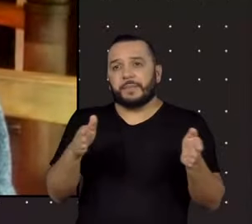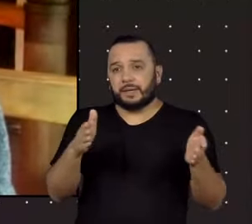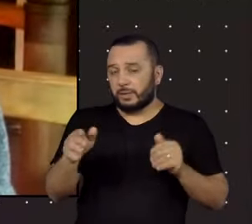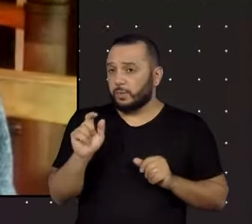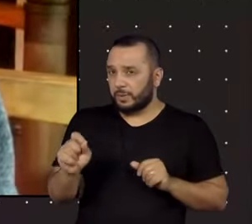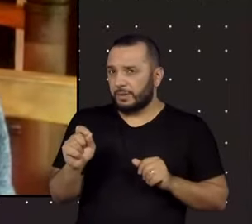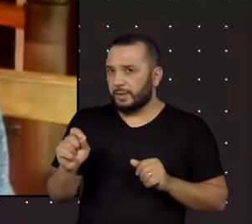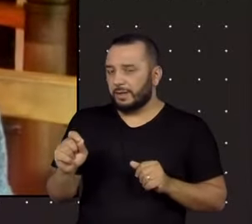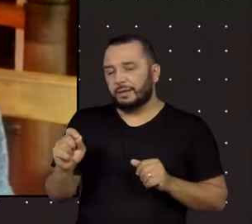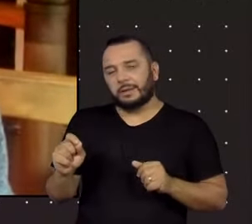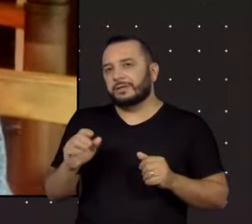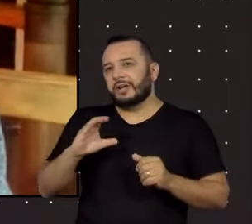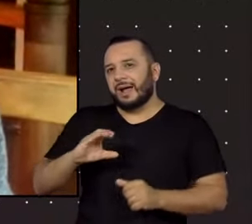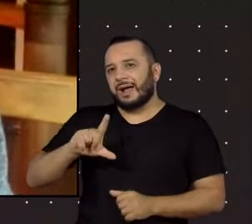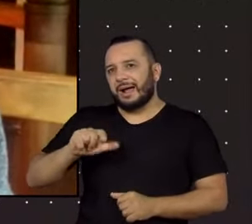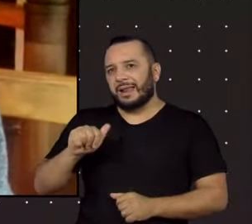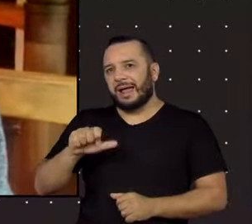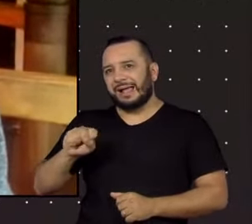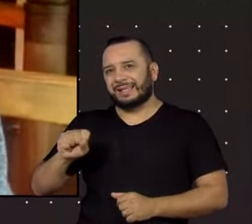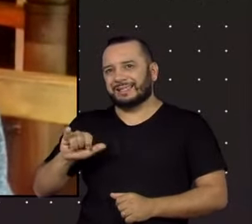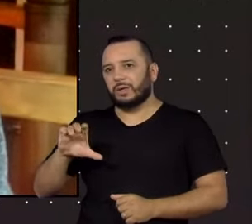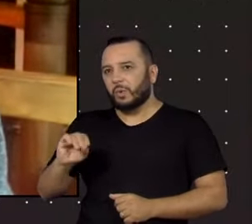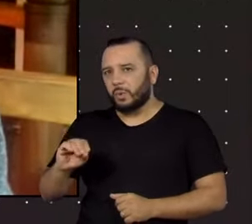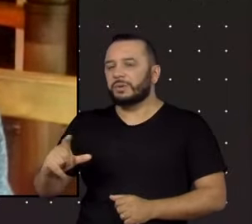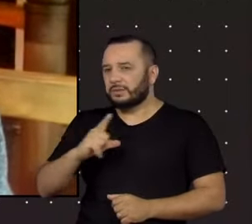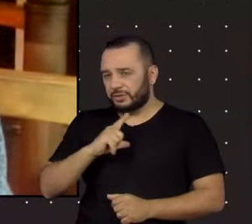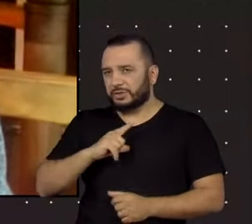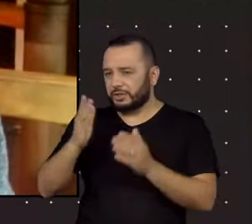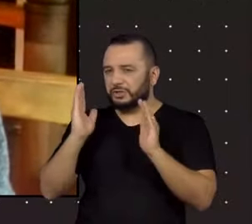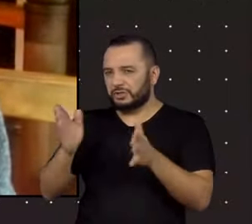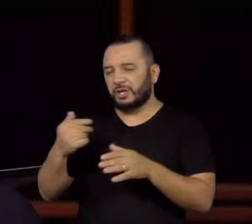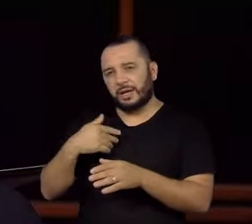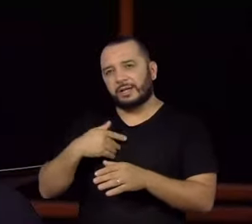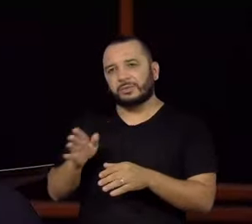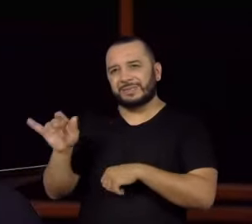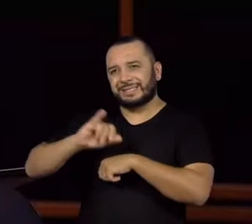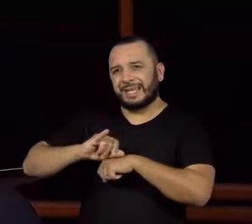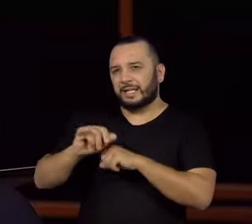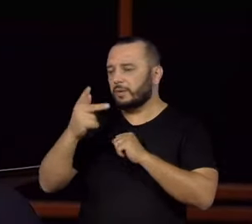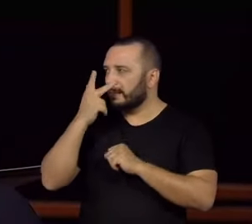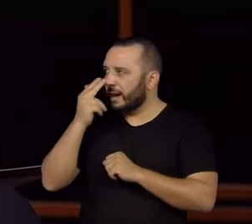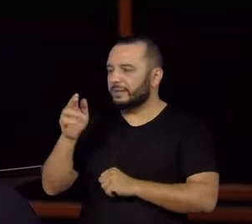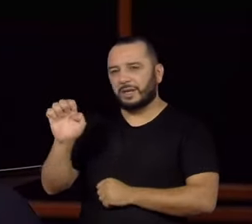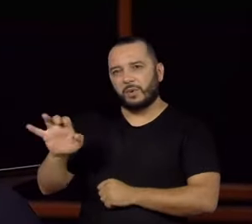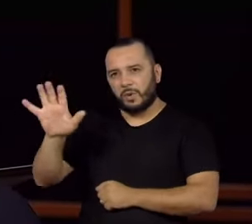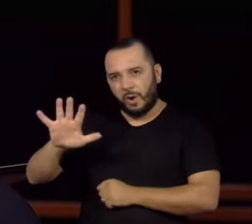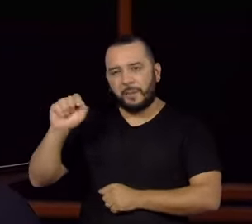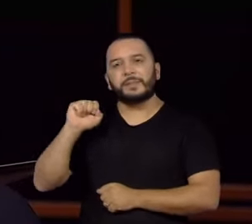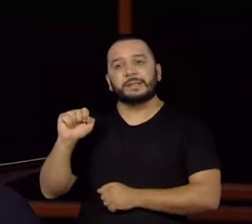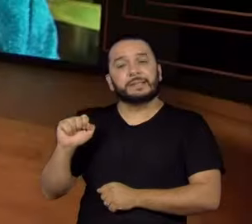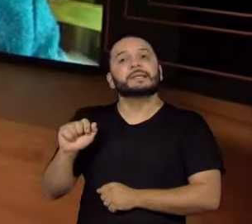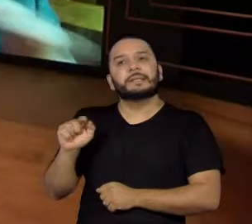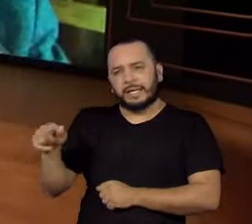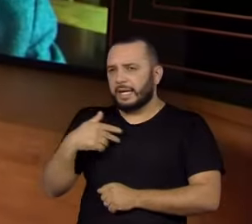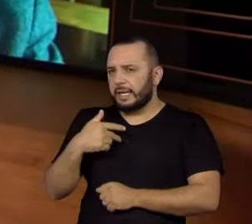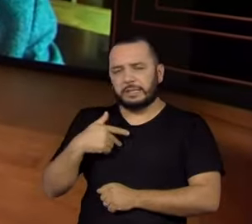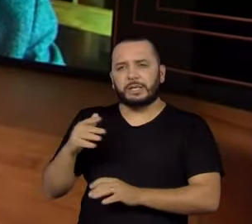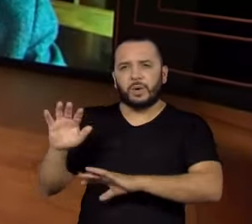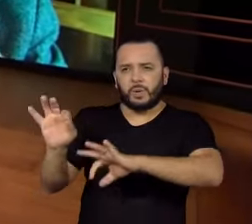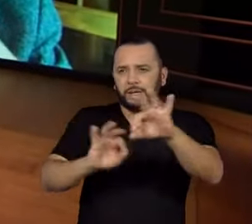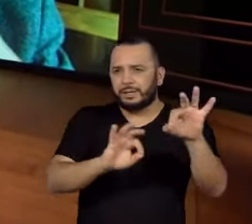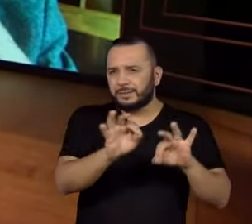a coisa se centralizou mais no centro da Europa, com Bach, Beethoven, Brahms, etc., né? E aí figuras desse tipo que passaram a